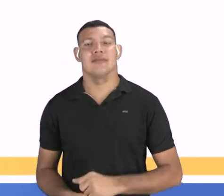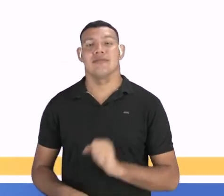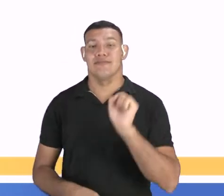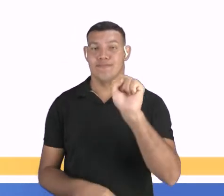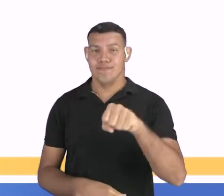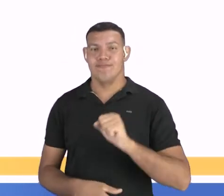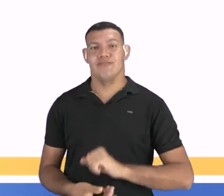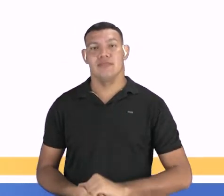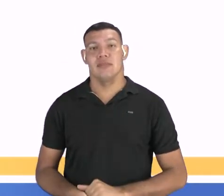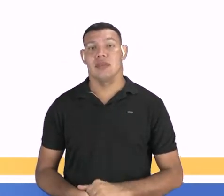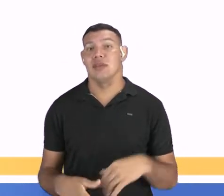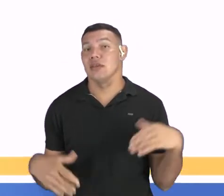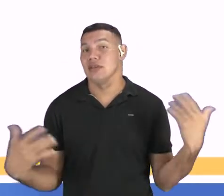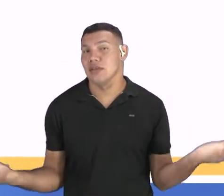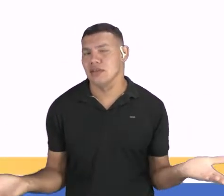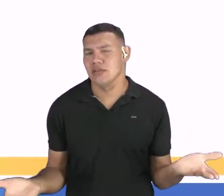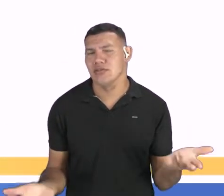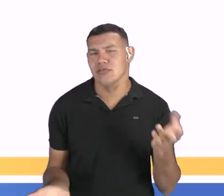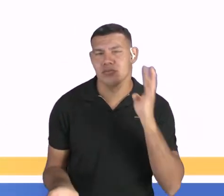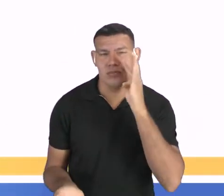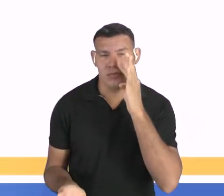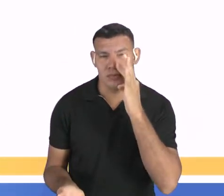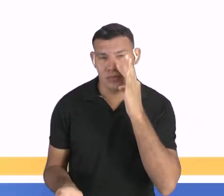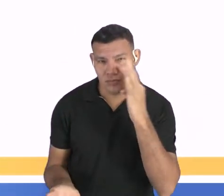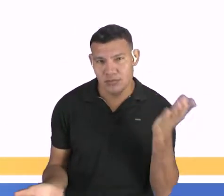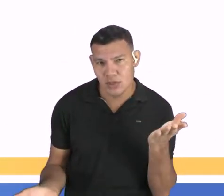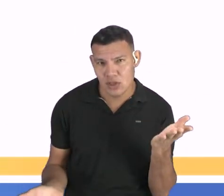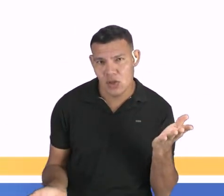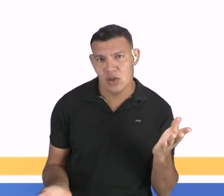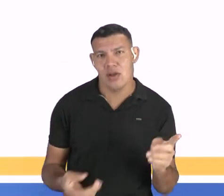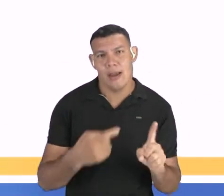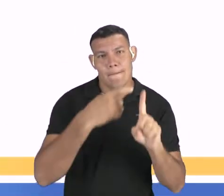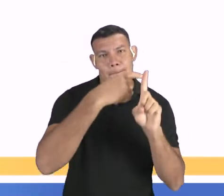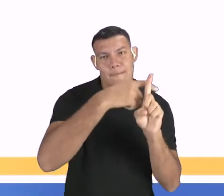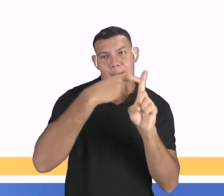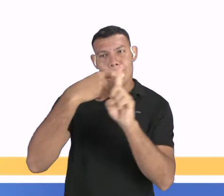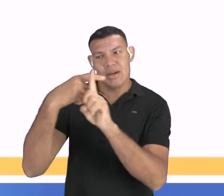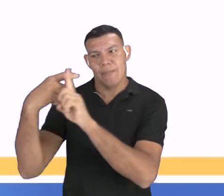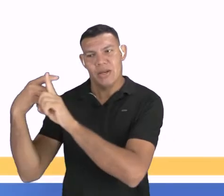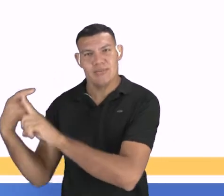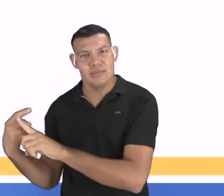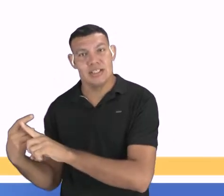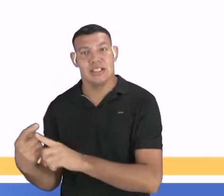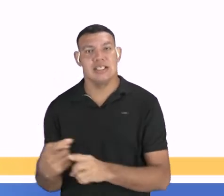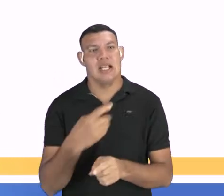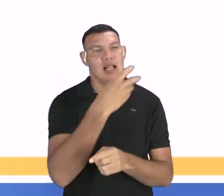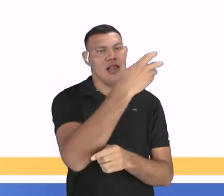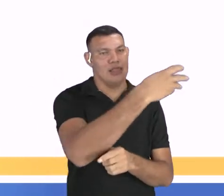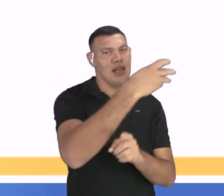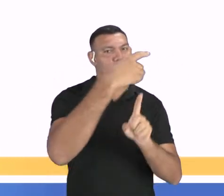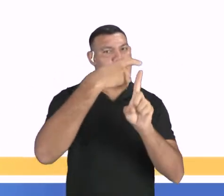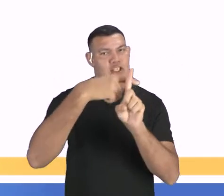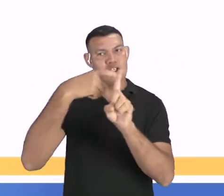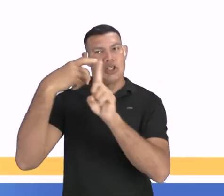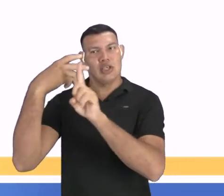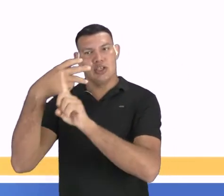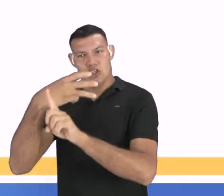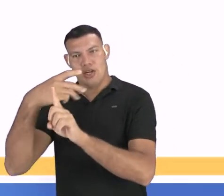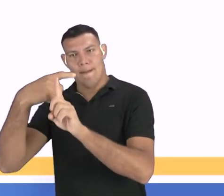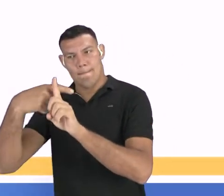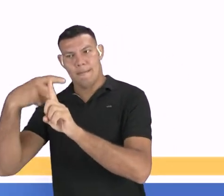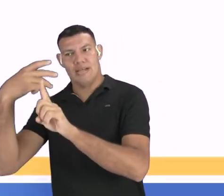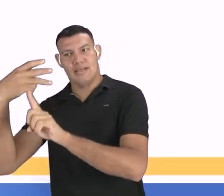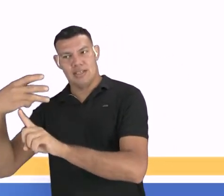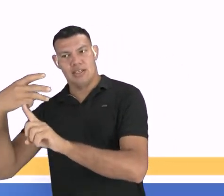Então, neste caso, olhando para os múltiplos de 3, observe aí que quando somamos, né, um múltiplo do